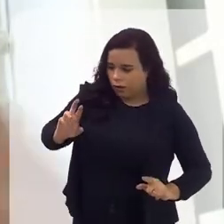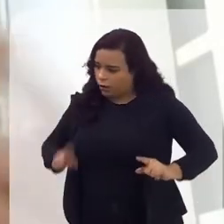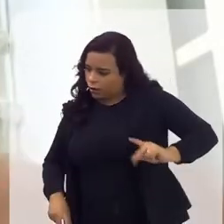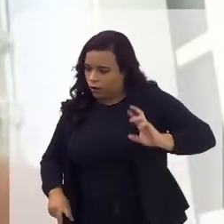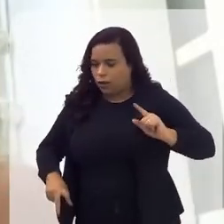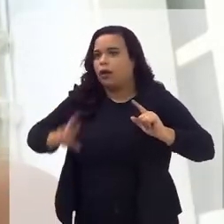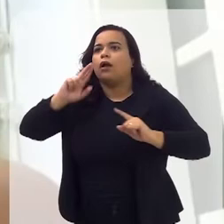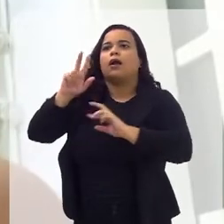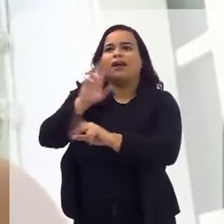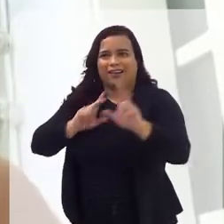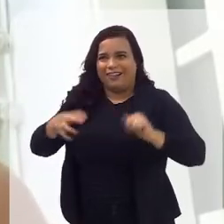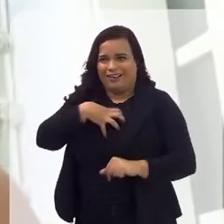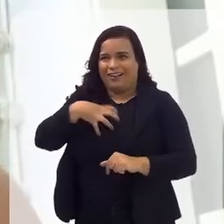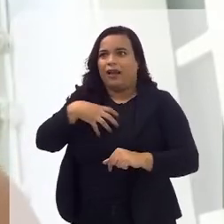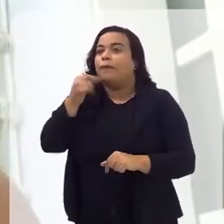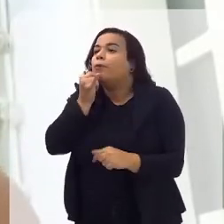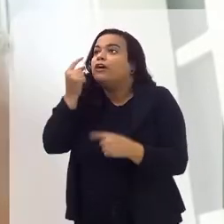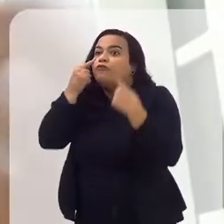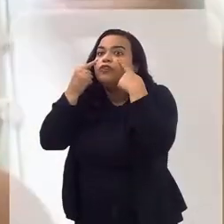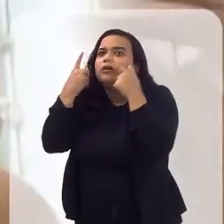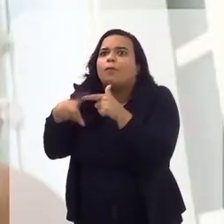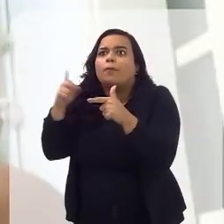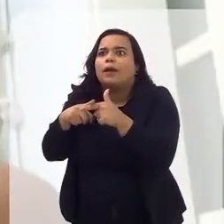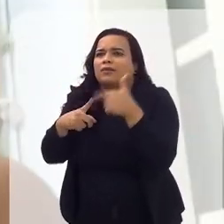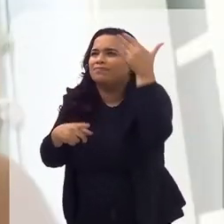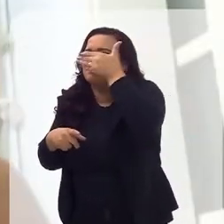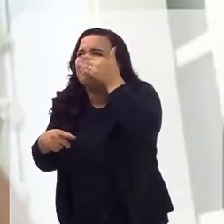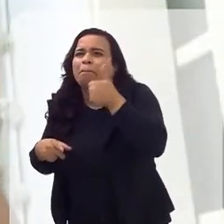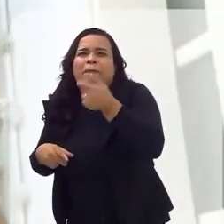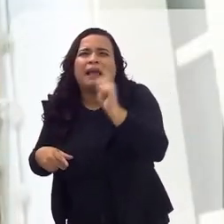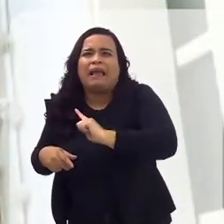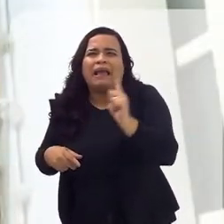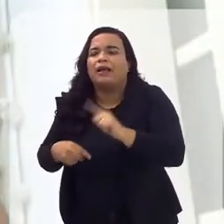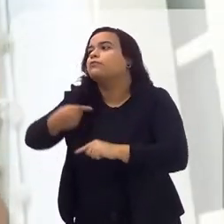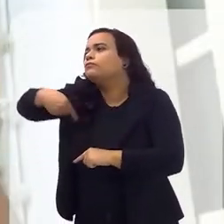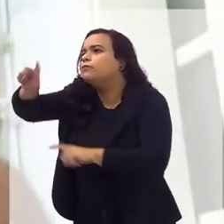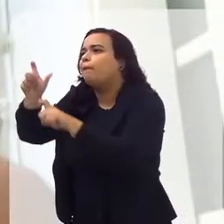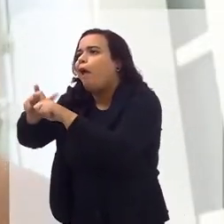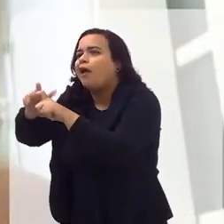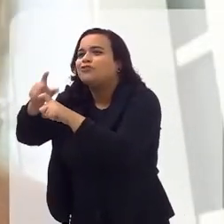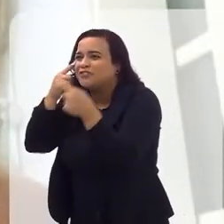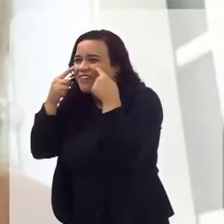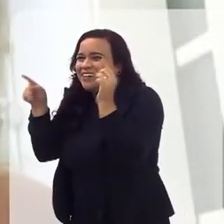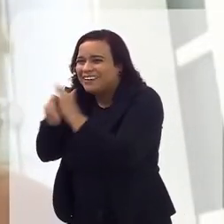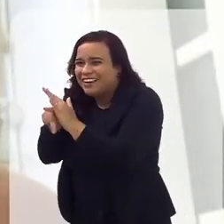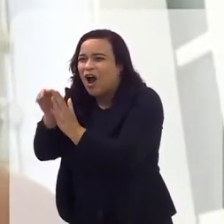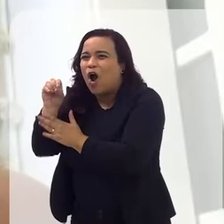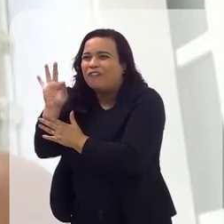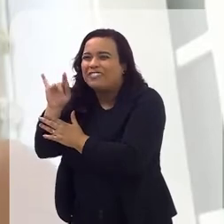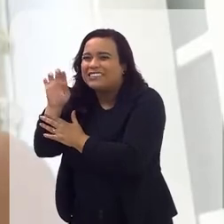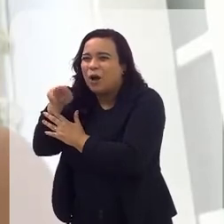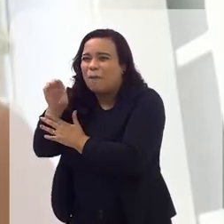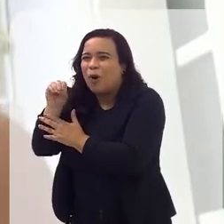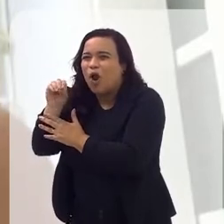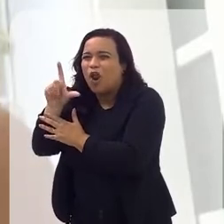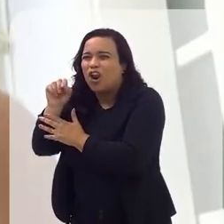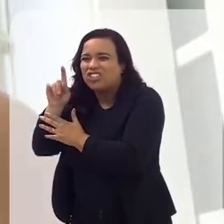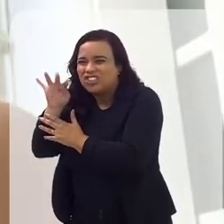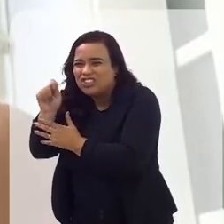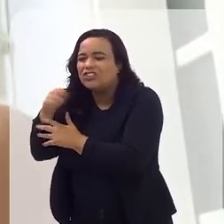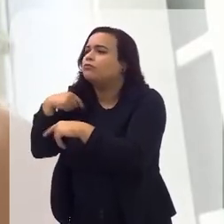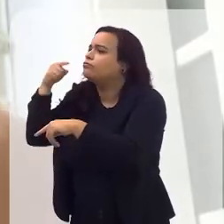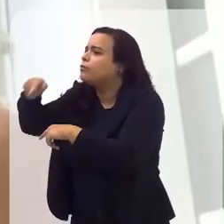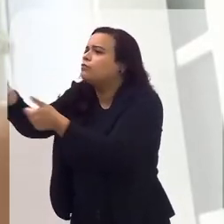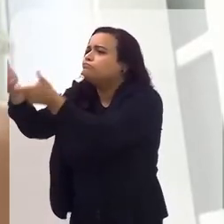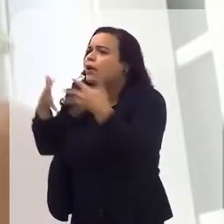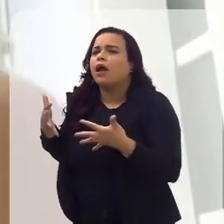Então, ele começa, por exemplo, com um problema de visão, você já não está enxergando tão bem. Aí você vai no oftalmologista, e aí ele te diz para você: mas você não tem